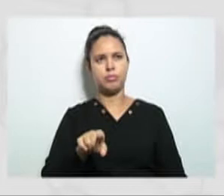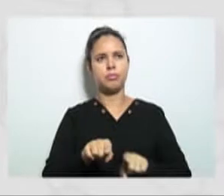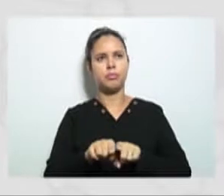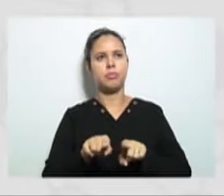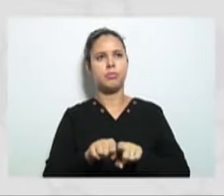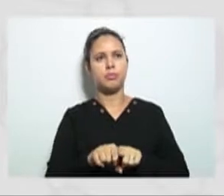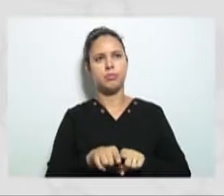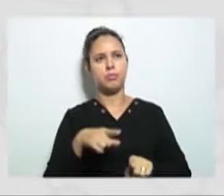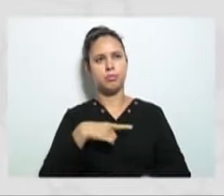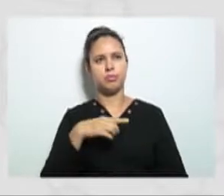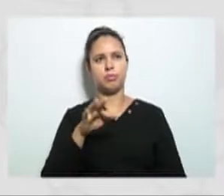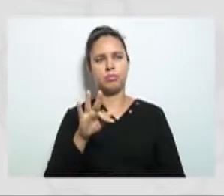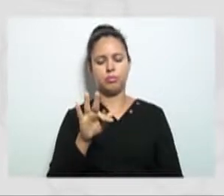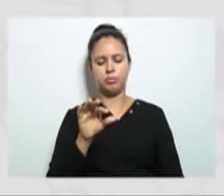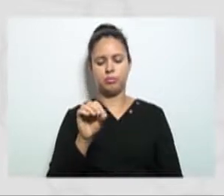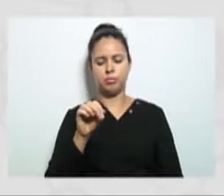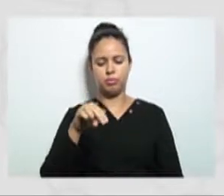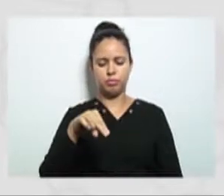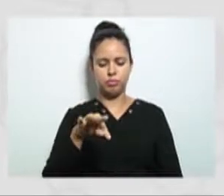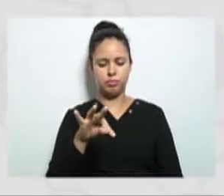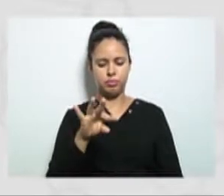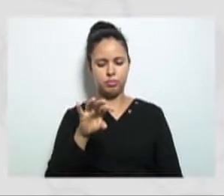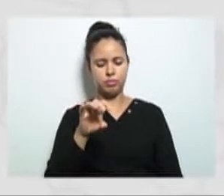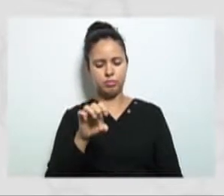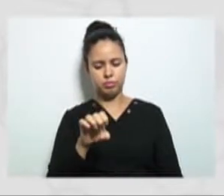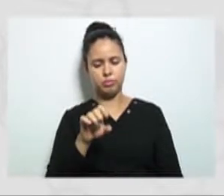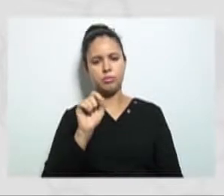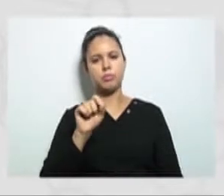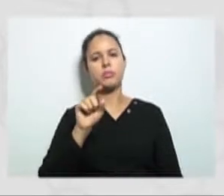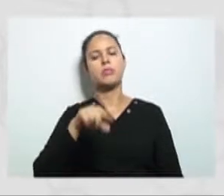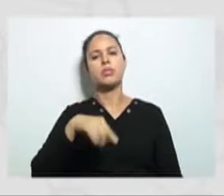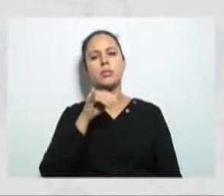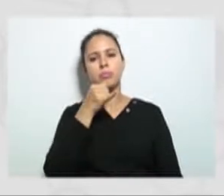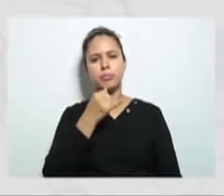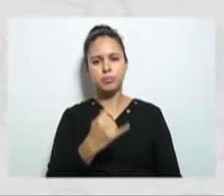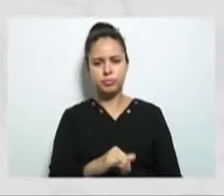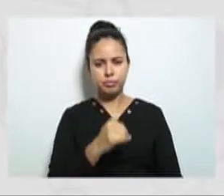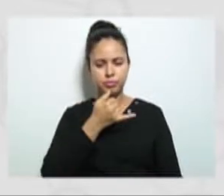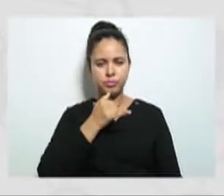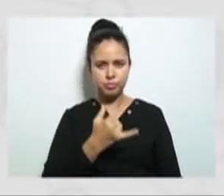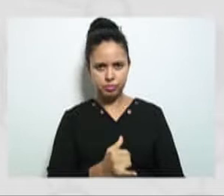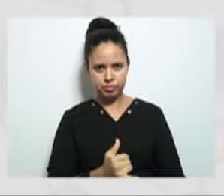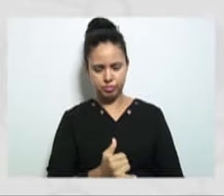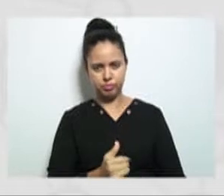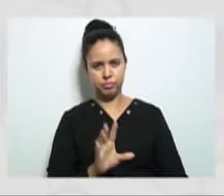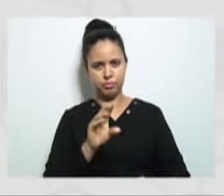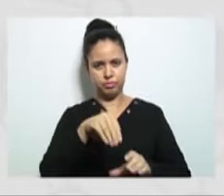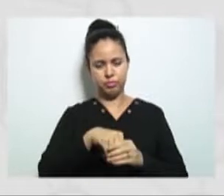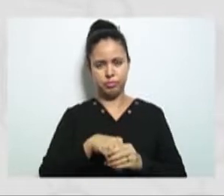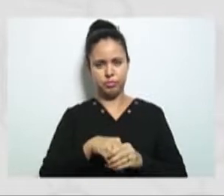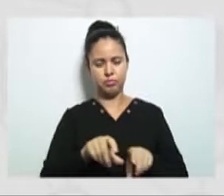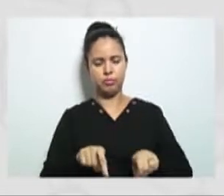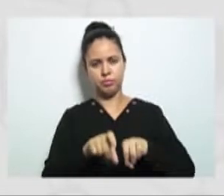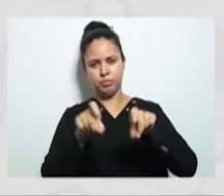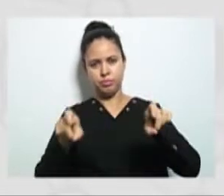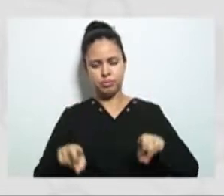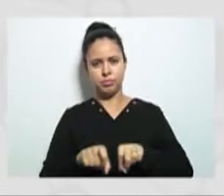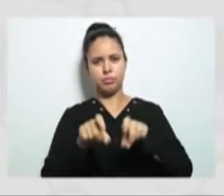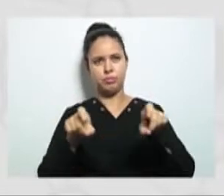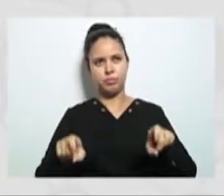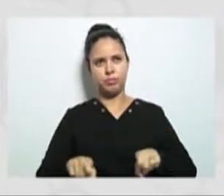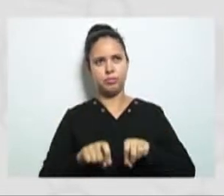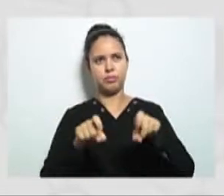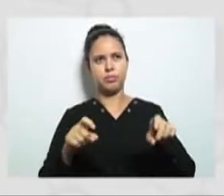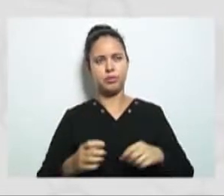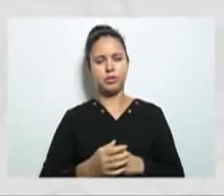tá? A fonte é o quê? Alimentação de energia que eu tenho que levar para esse equipamento. Lembrando que o nosso computador é todo feito